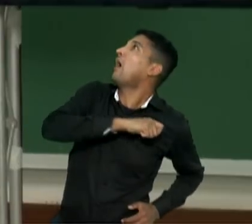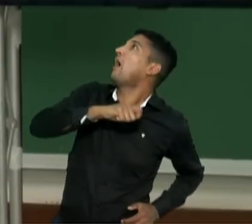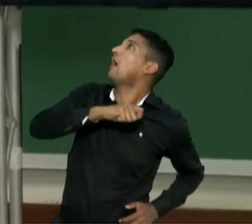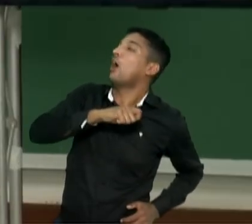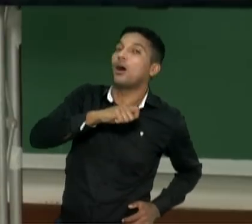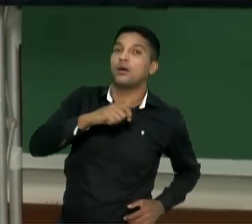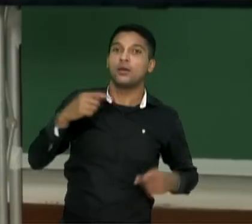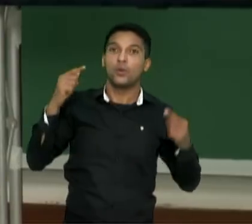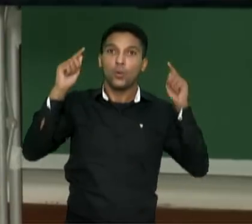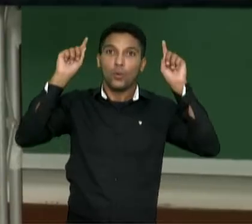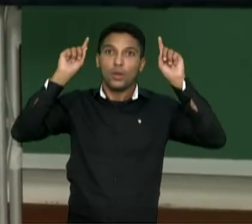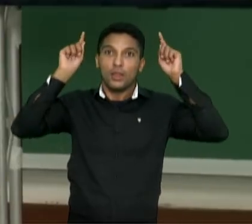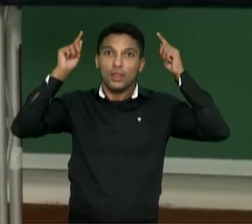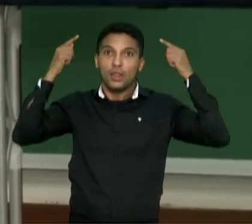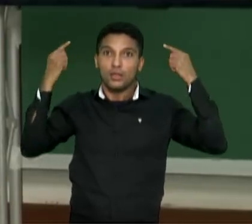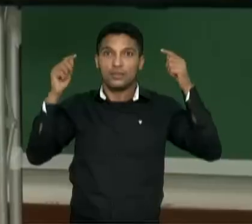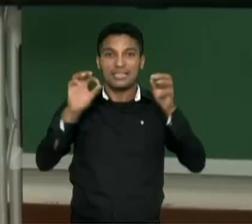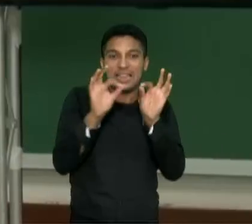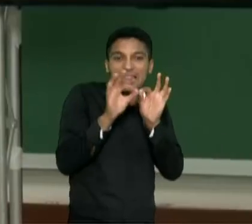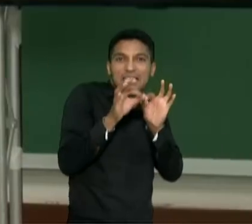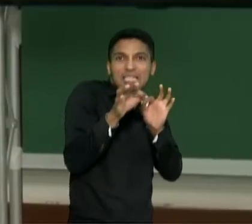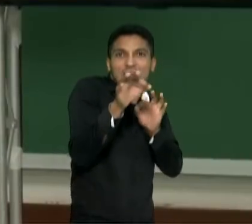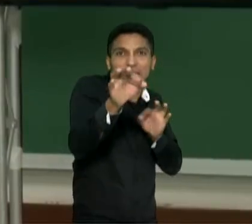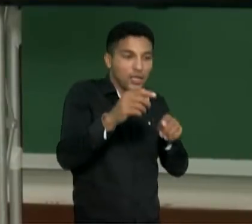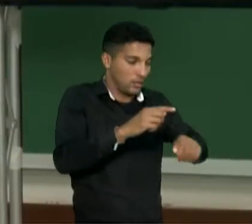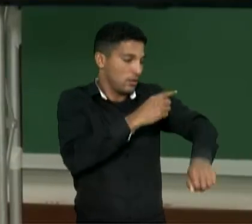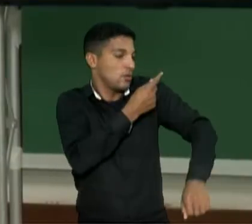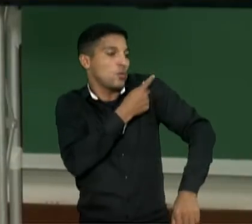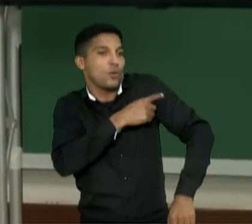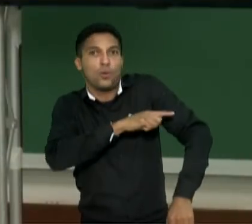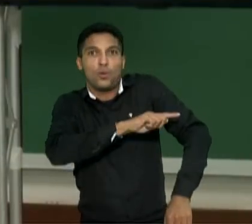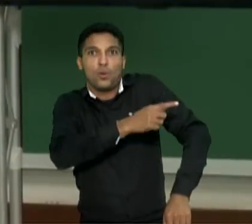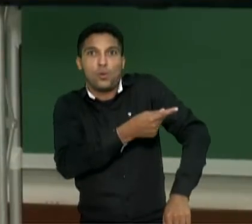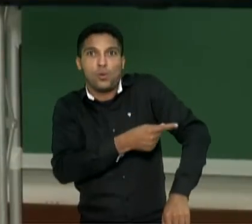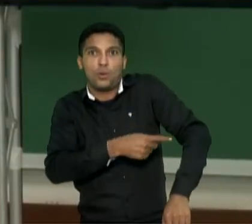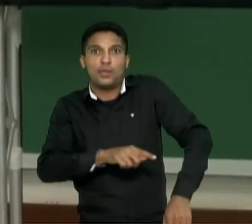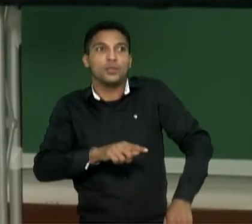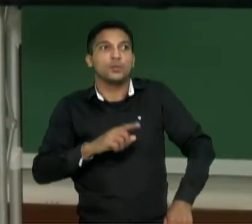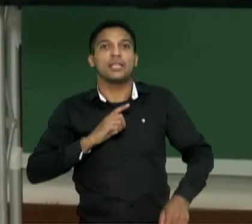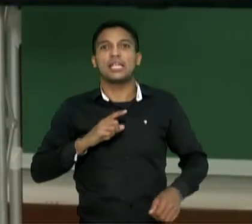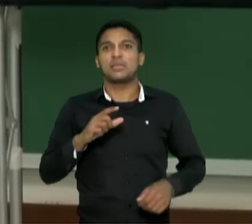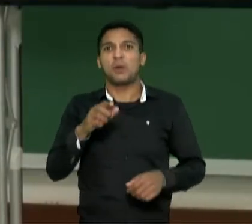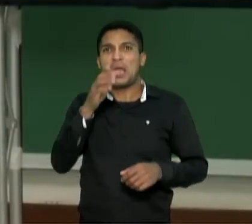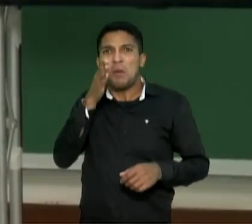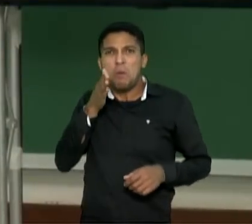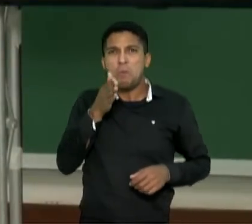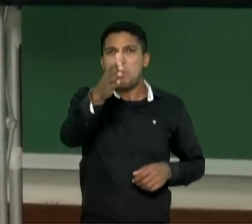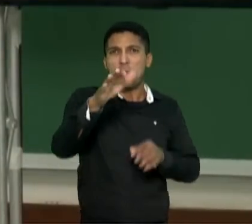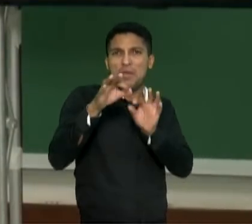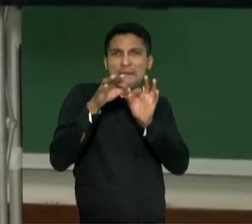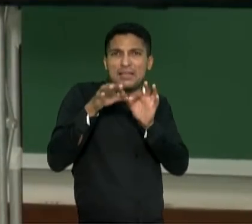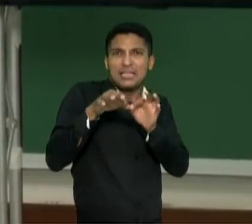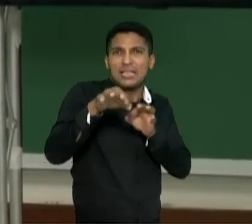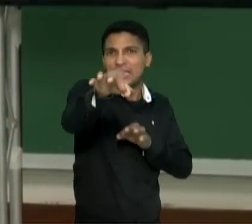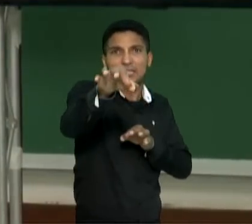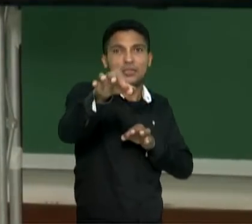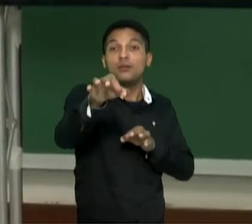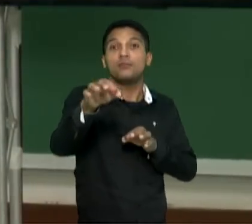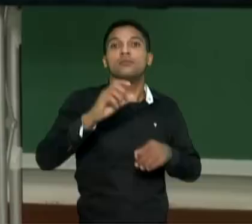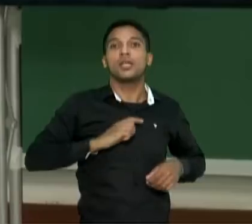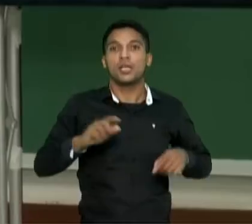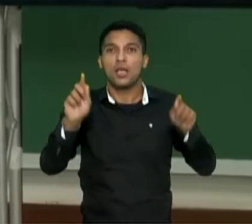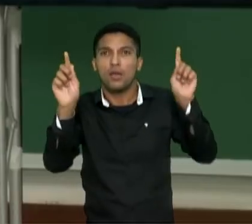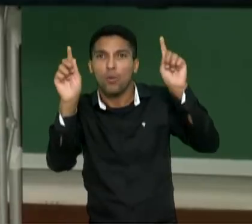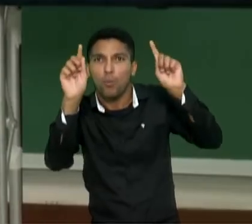as linhas são tortuosas, não há uma linha que não guie para um além. Então, é como se essas linhas elas levassem para esse mundo